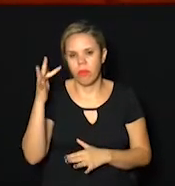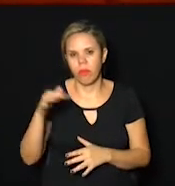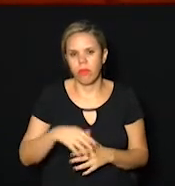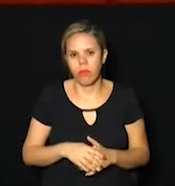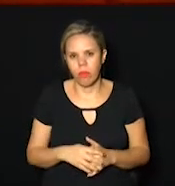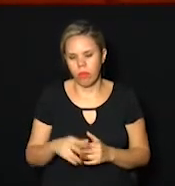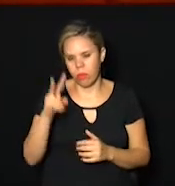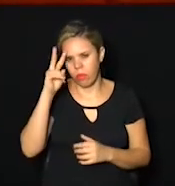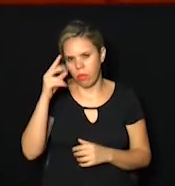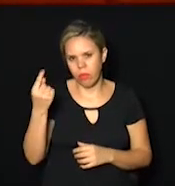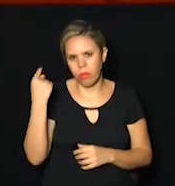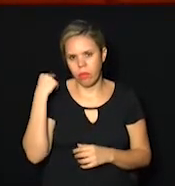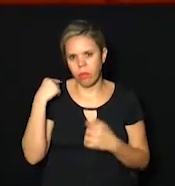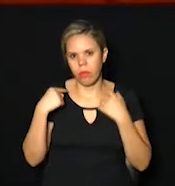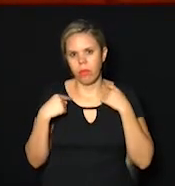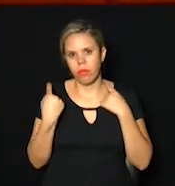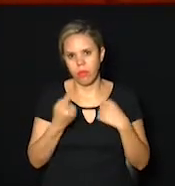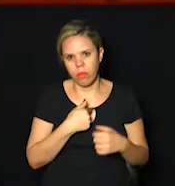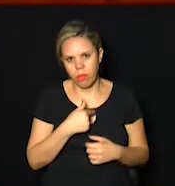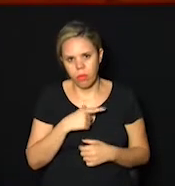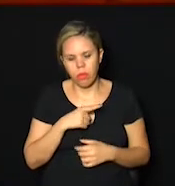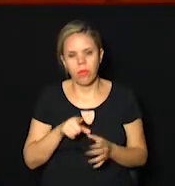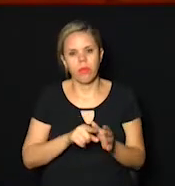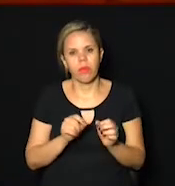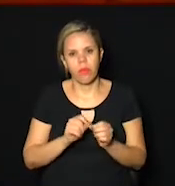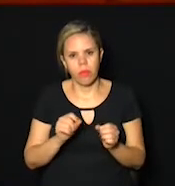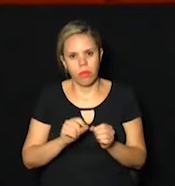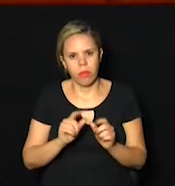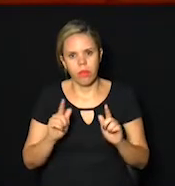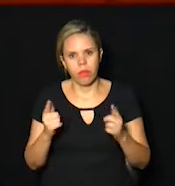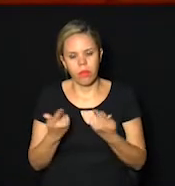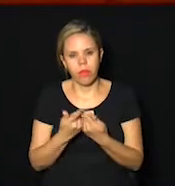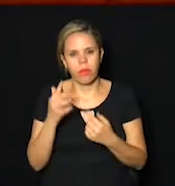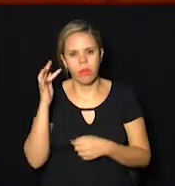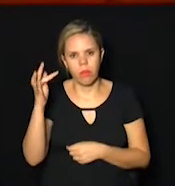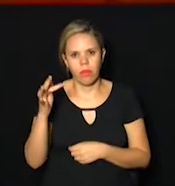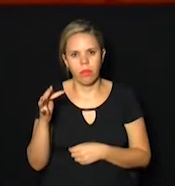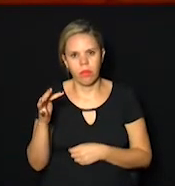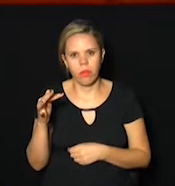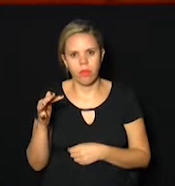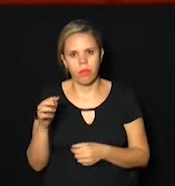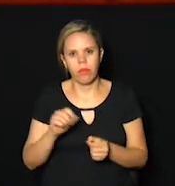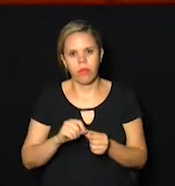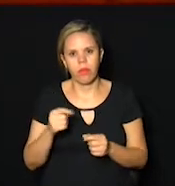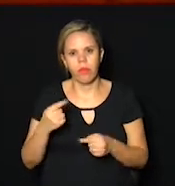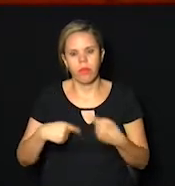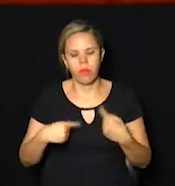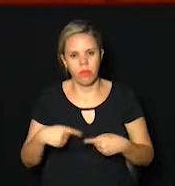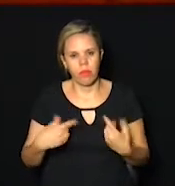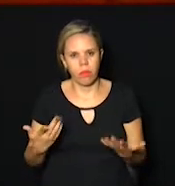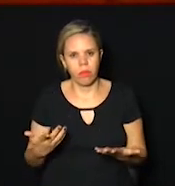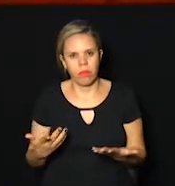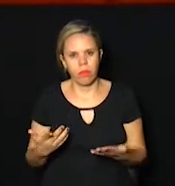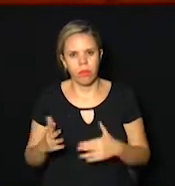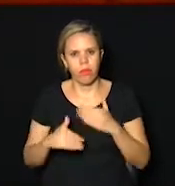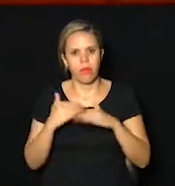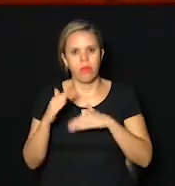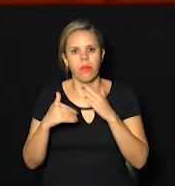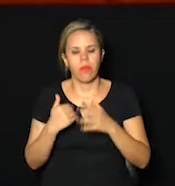Lembra daquilo, gente. A gente está fazendo gestão do futuro quando a gente faz política. A gente está